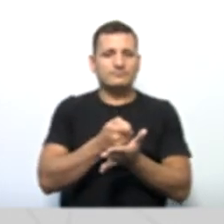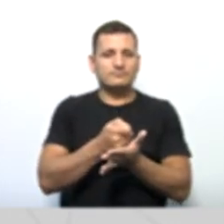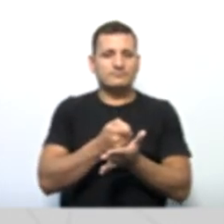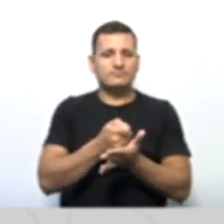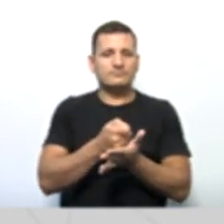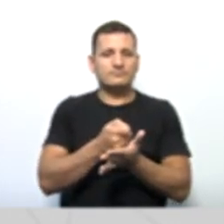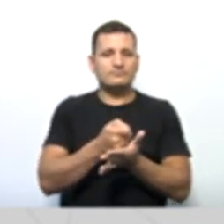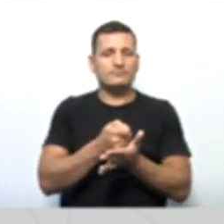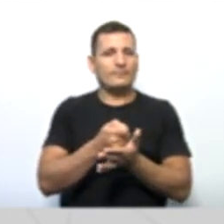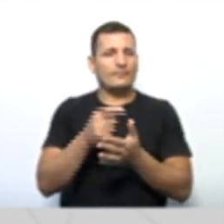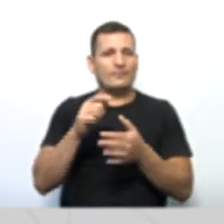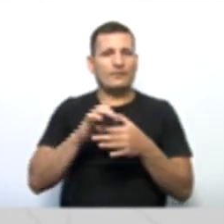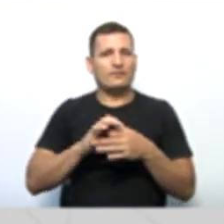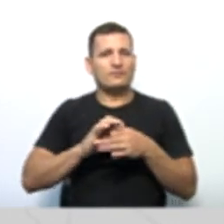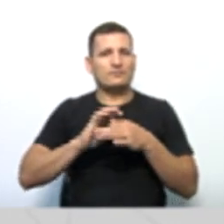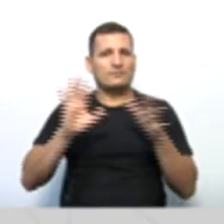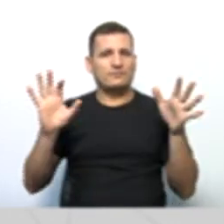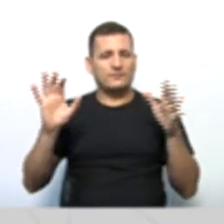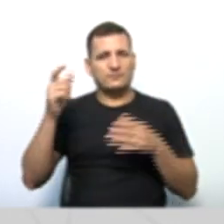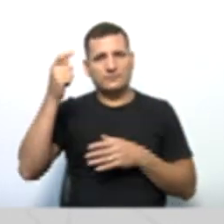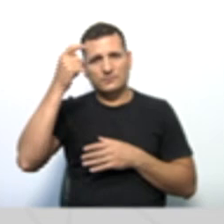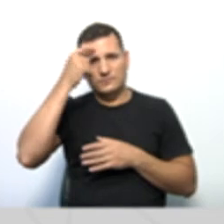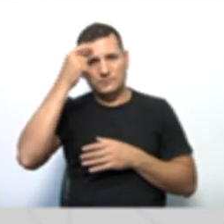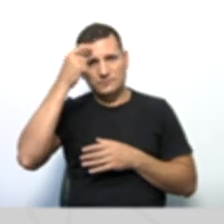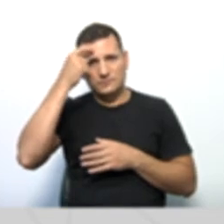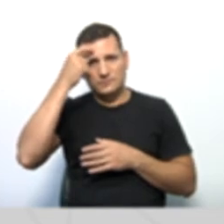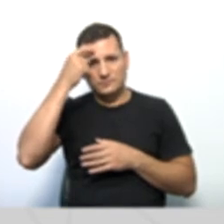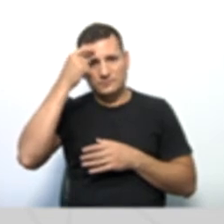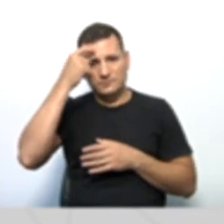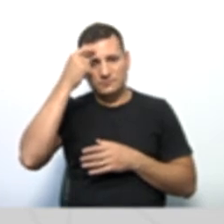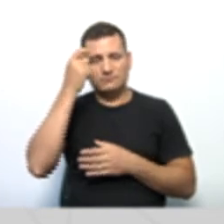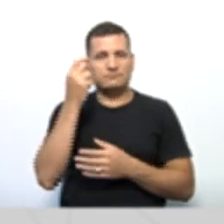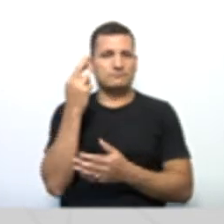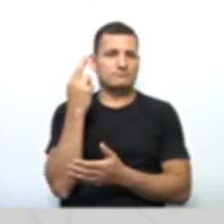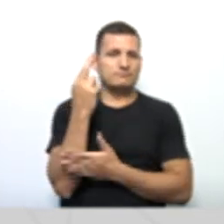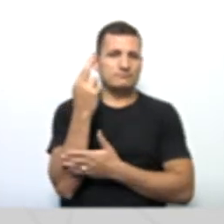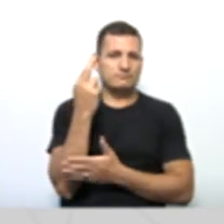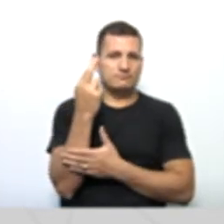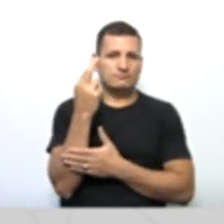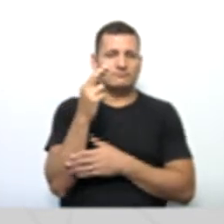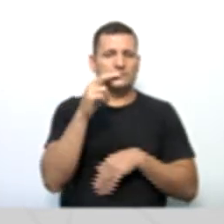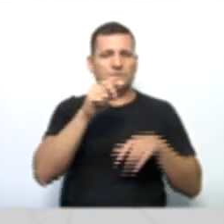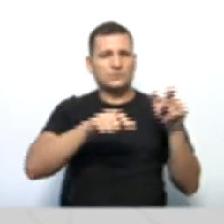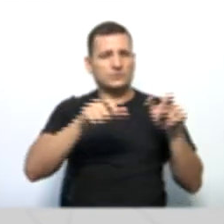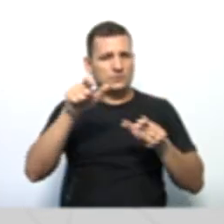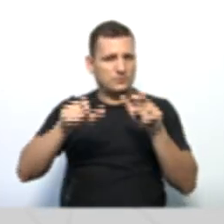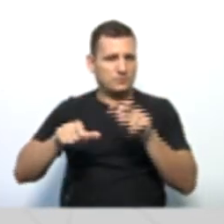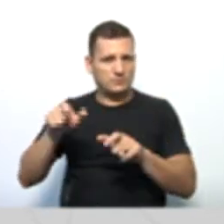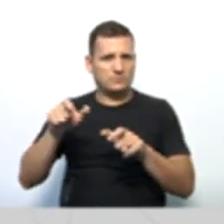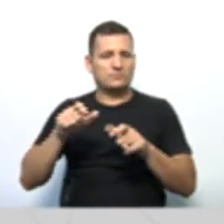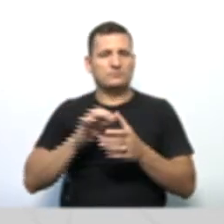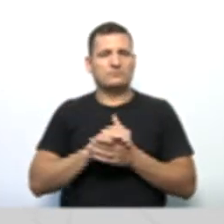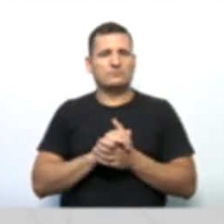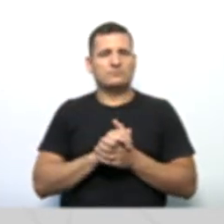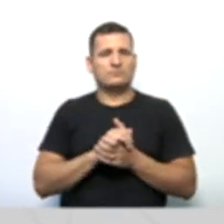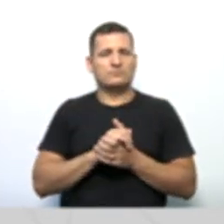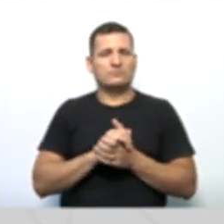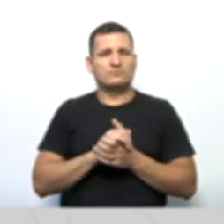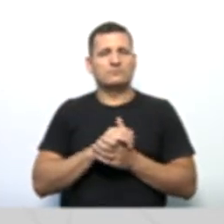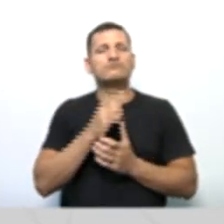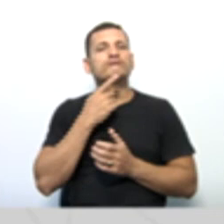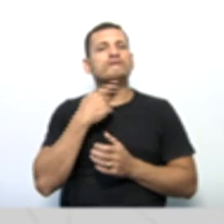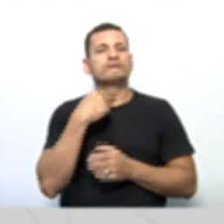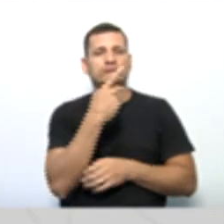tomada livremente, conscientemente, de forma autônoma, pelos sujeitos morais, seguindo a sua